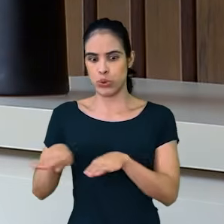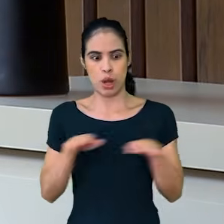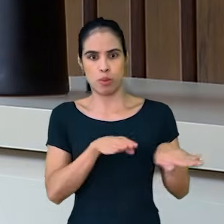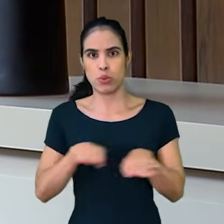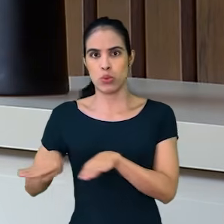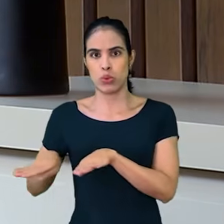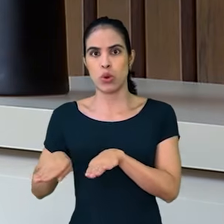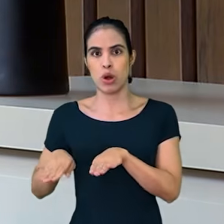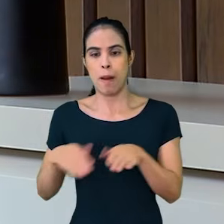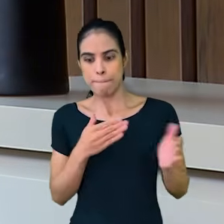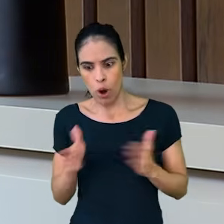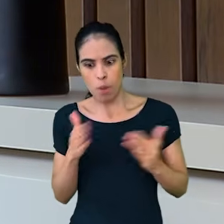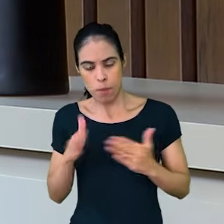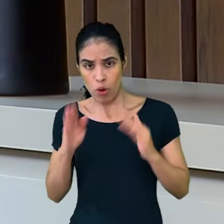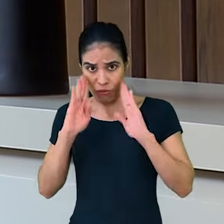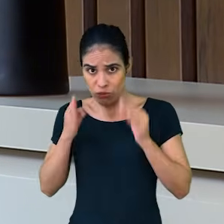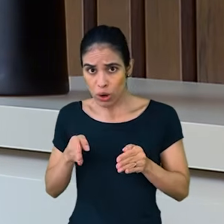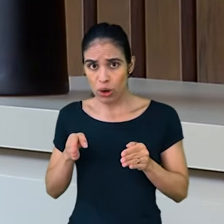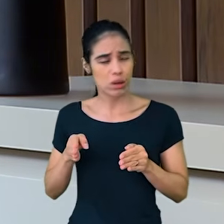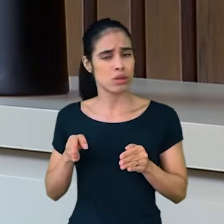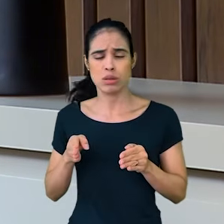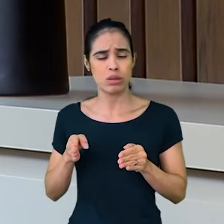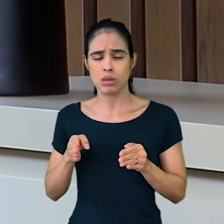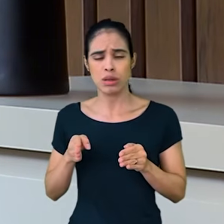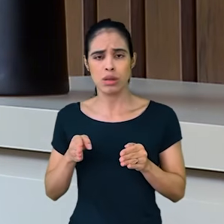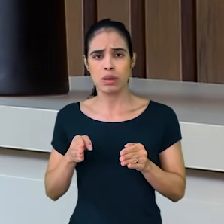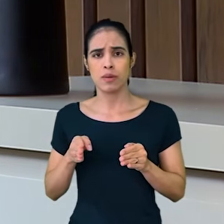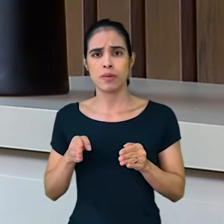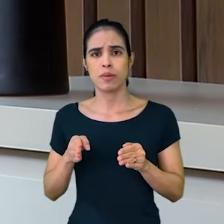da linha de produção,